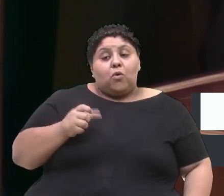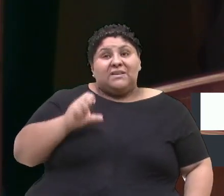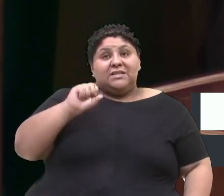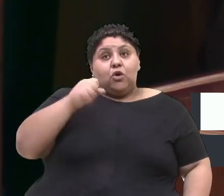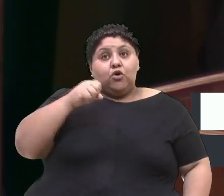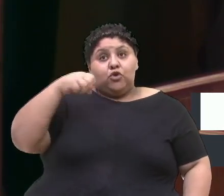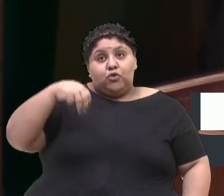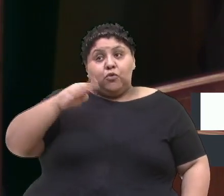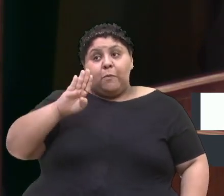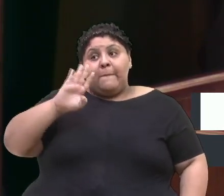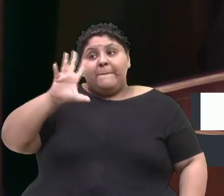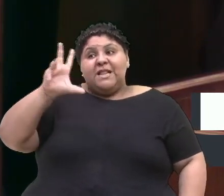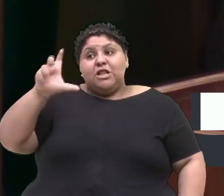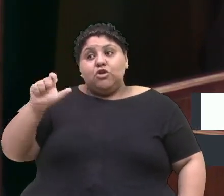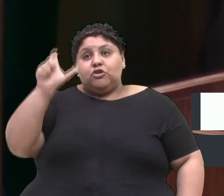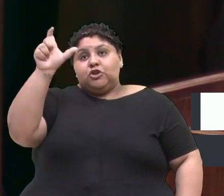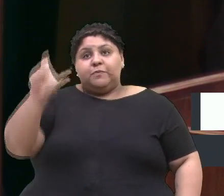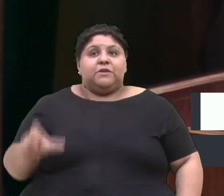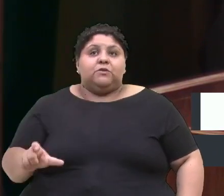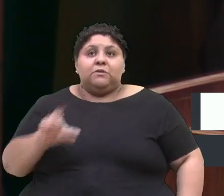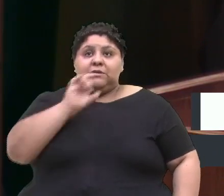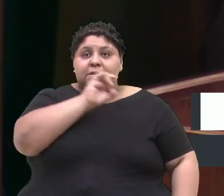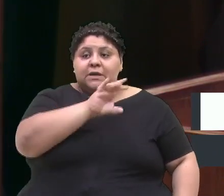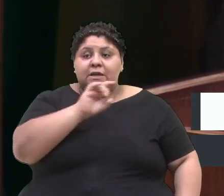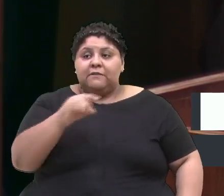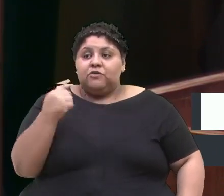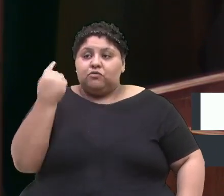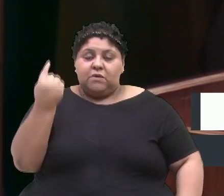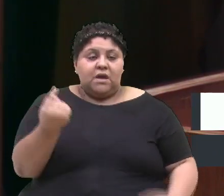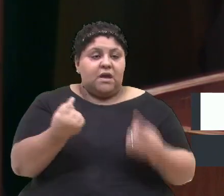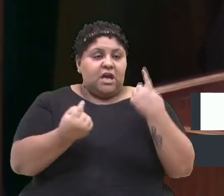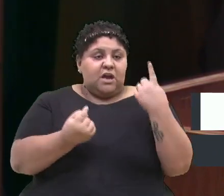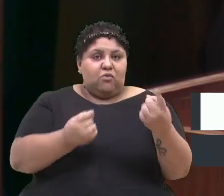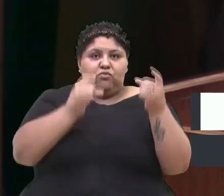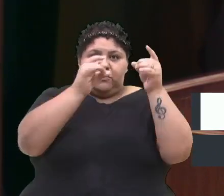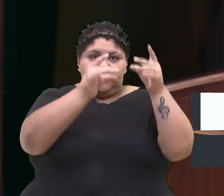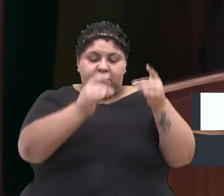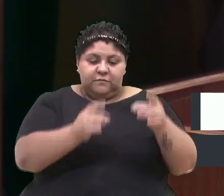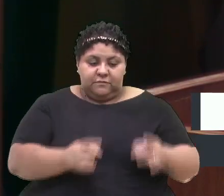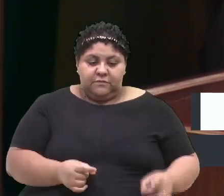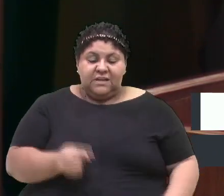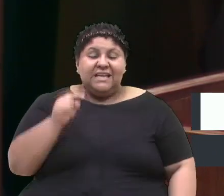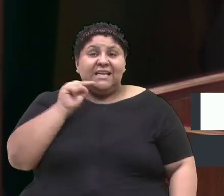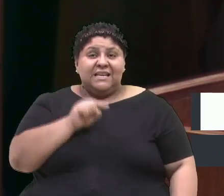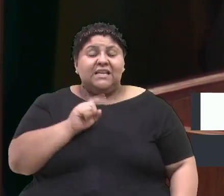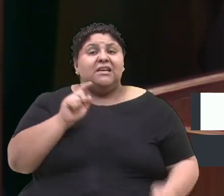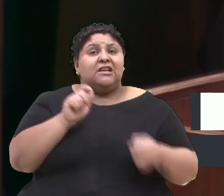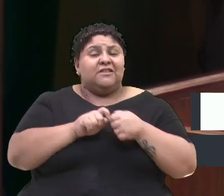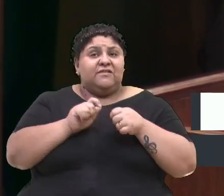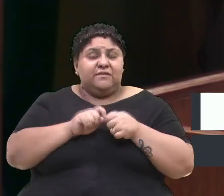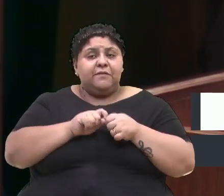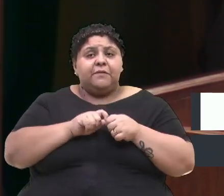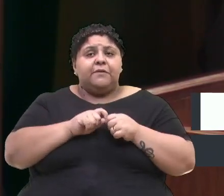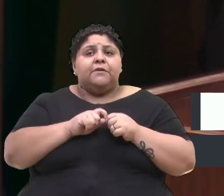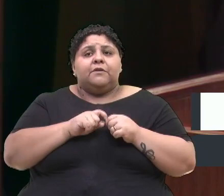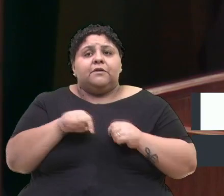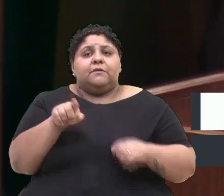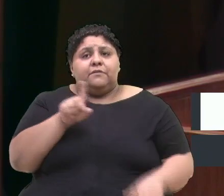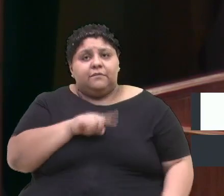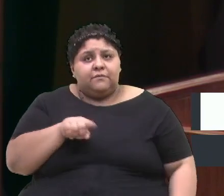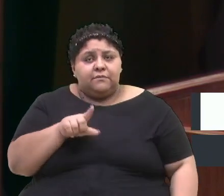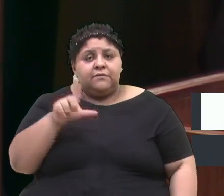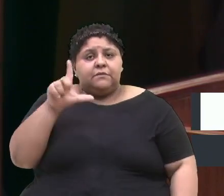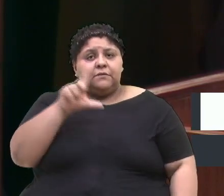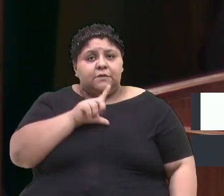mundo, mas cada um é único e especial. E isso faz com que a gente